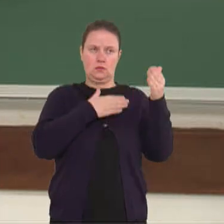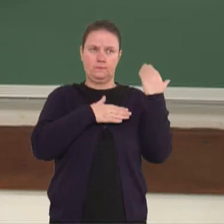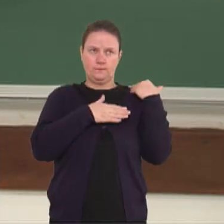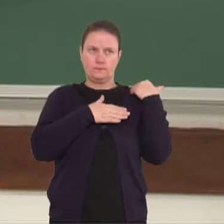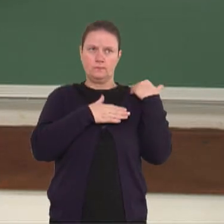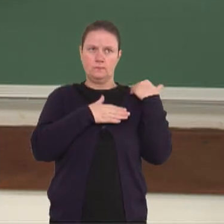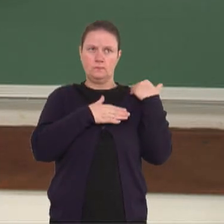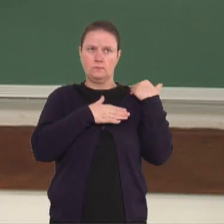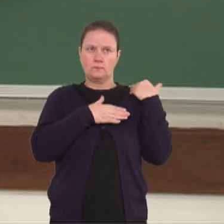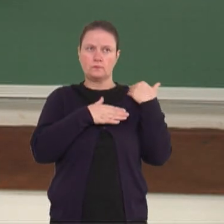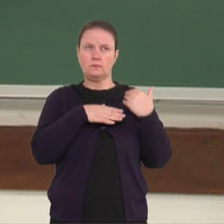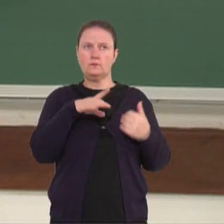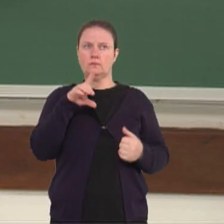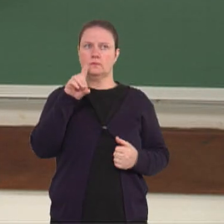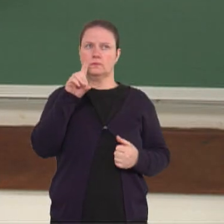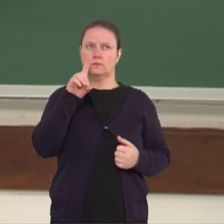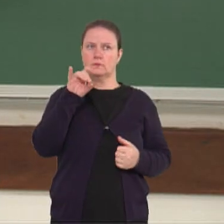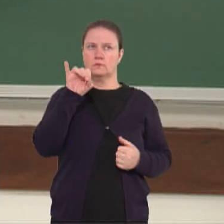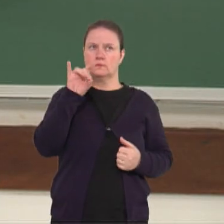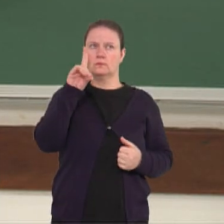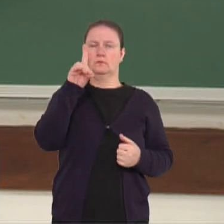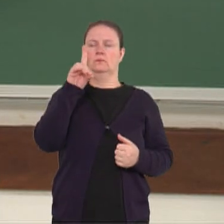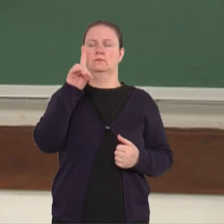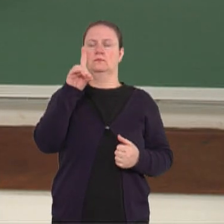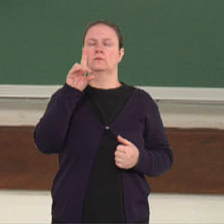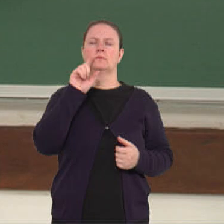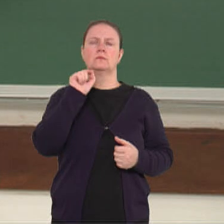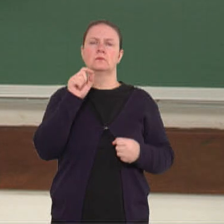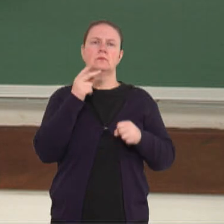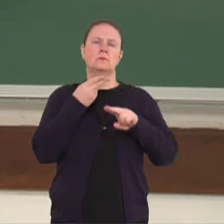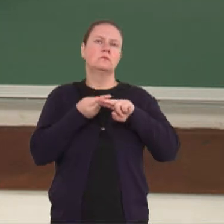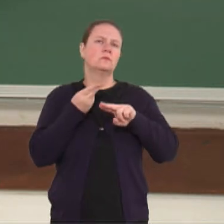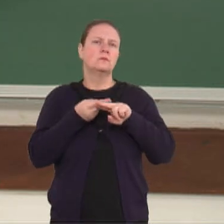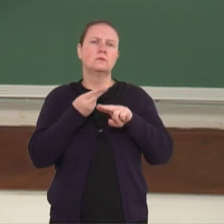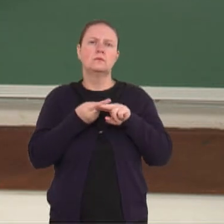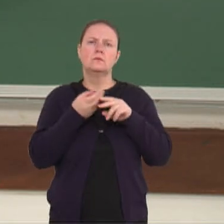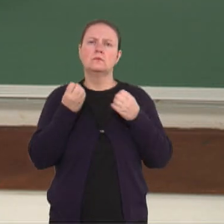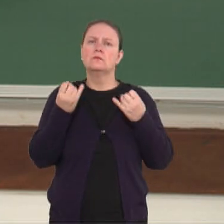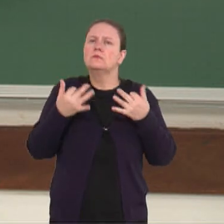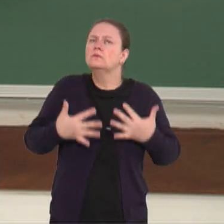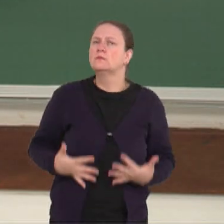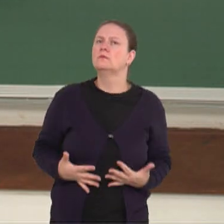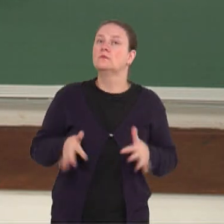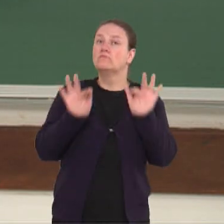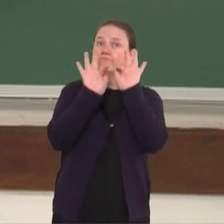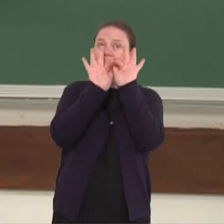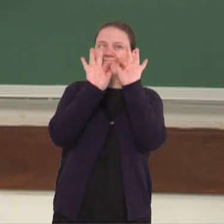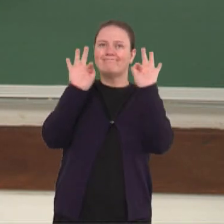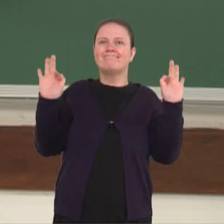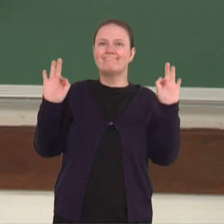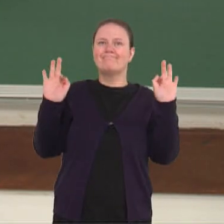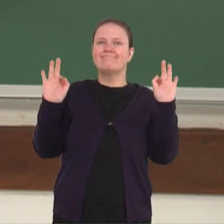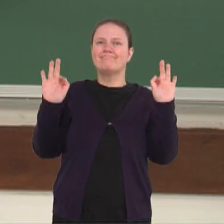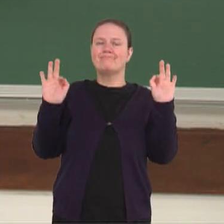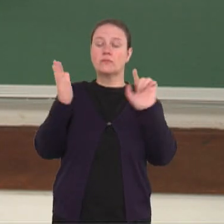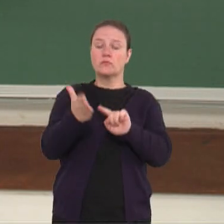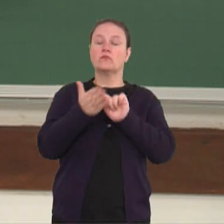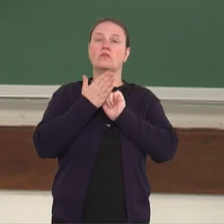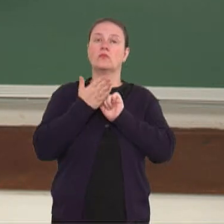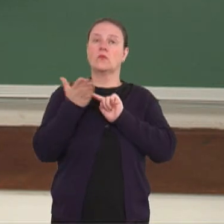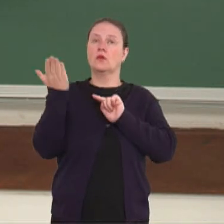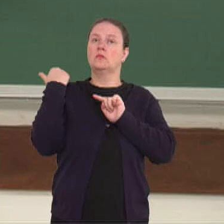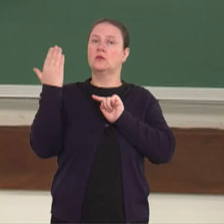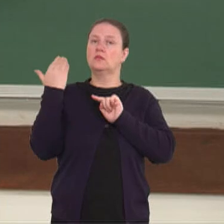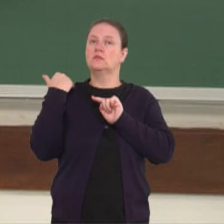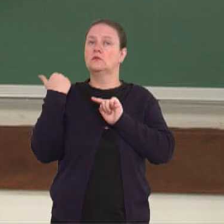not? Fica didn't, tá? Para que serve isso? Para dizer que aquela frase está no passado. Só que daí o que